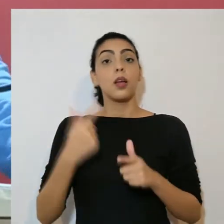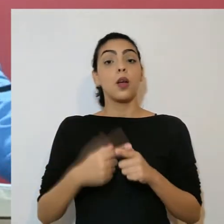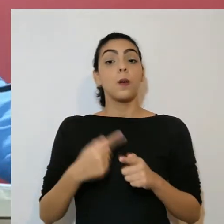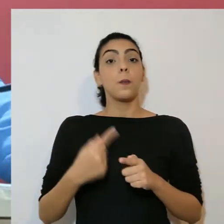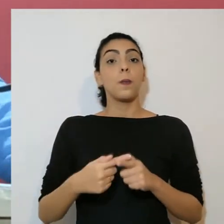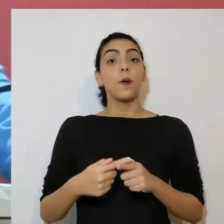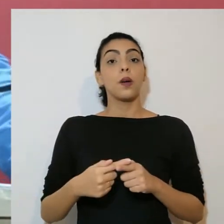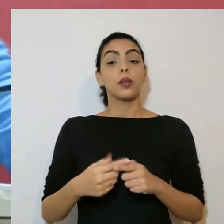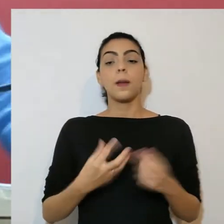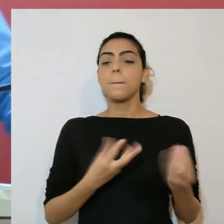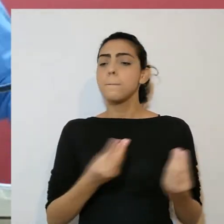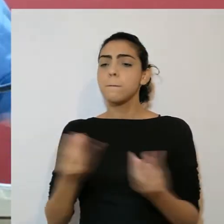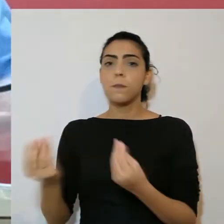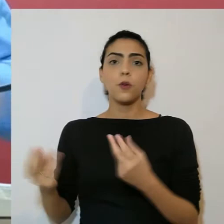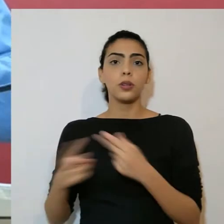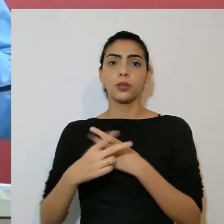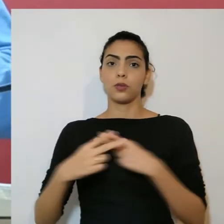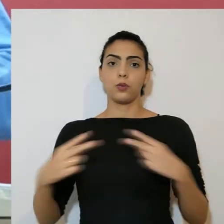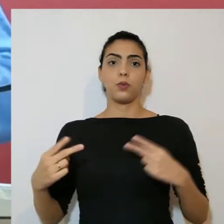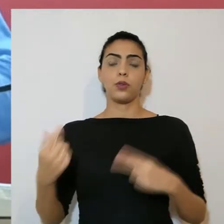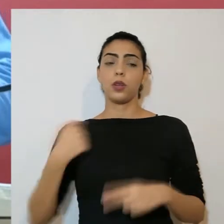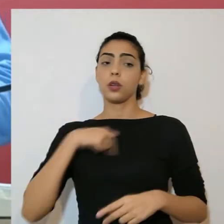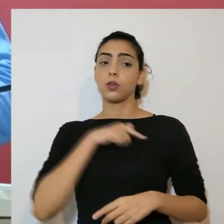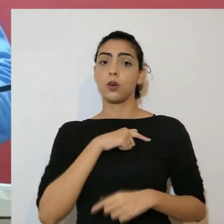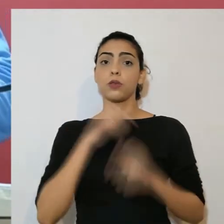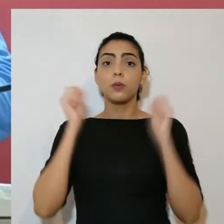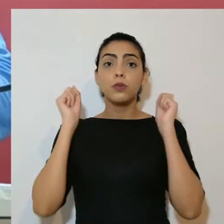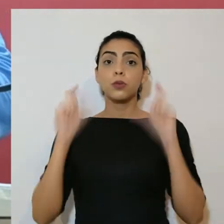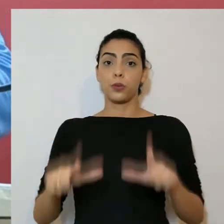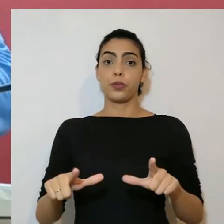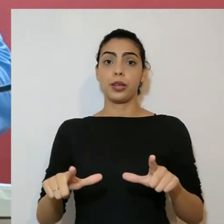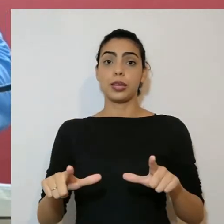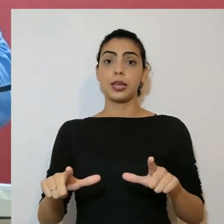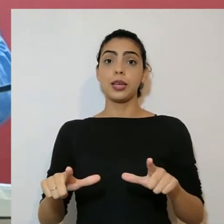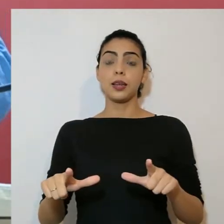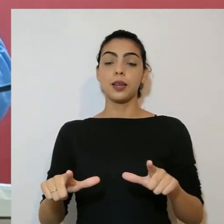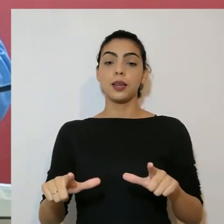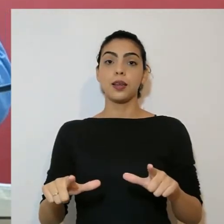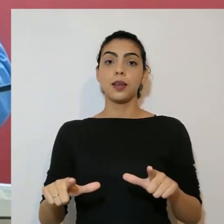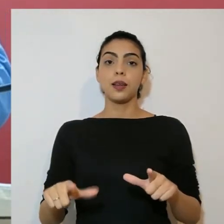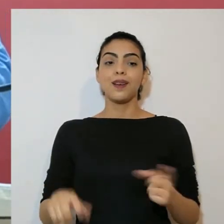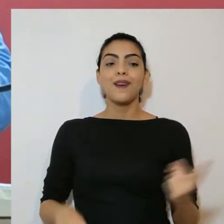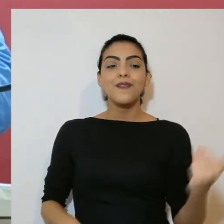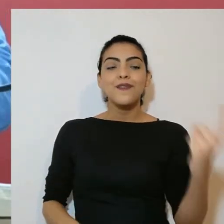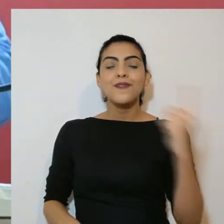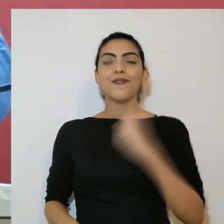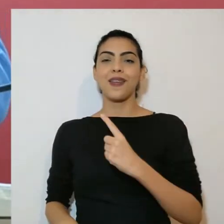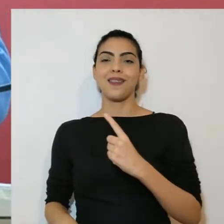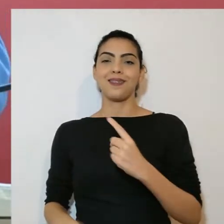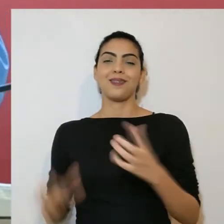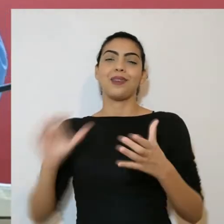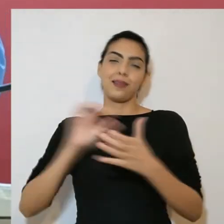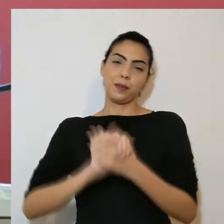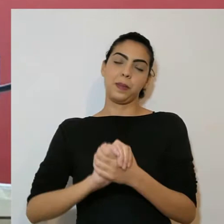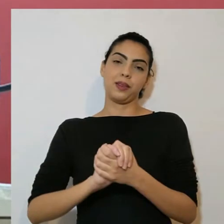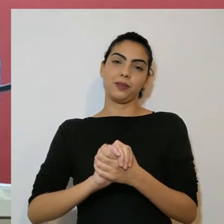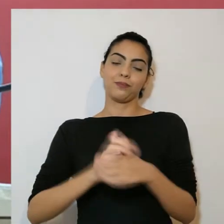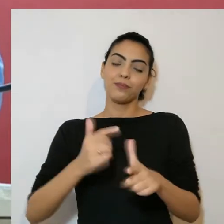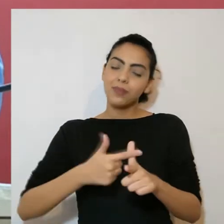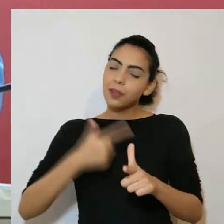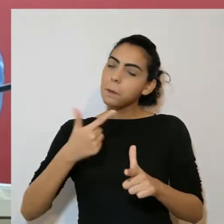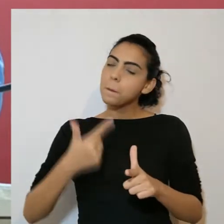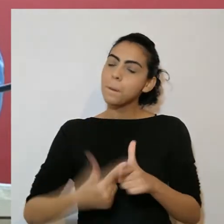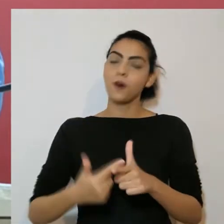porque muita coisa que nós vamos conquistar nessa vida, nós vamos aperfeiçoar, vem